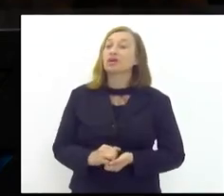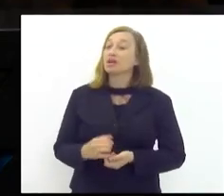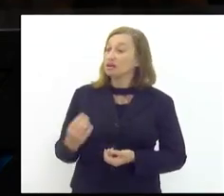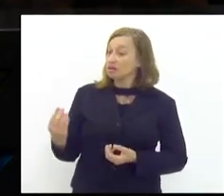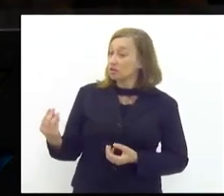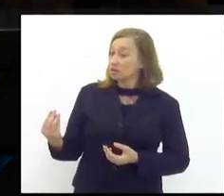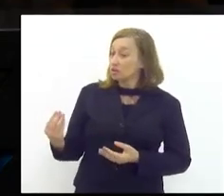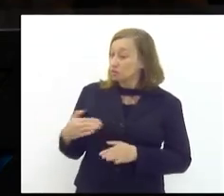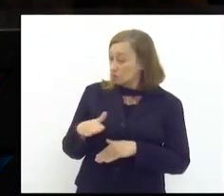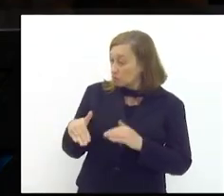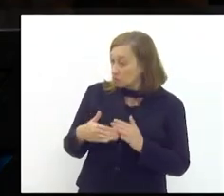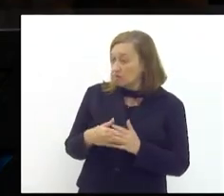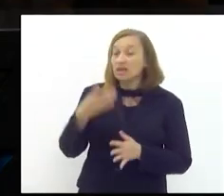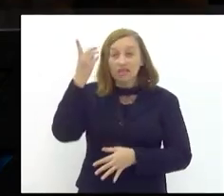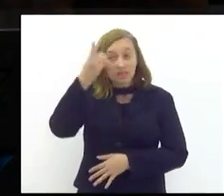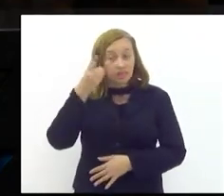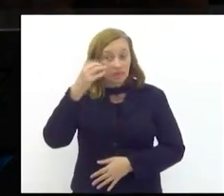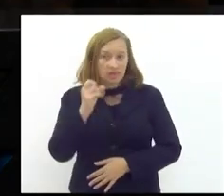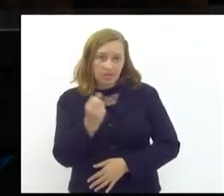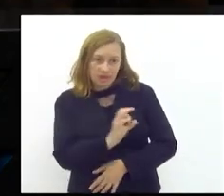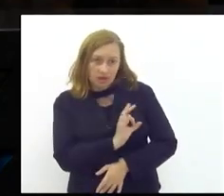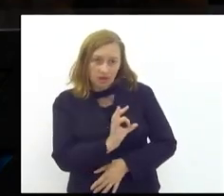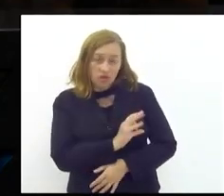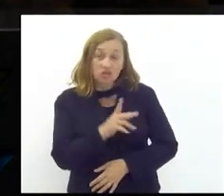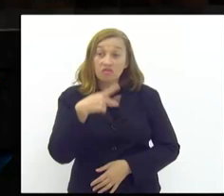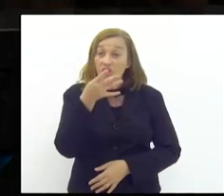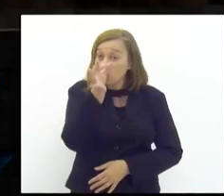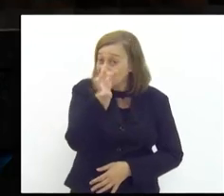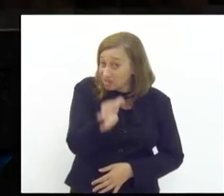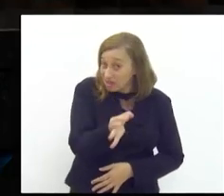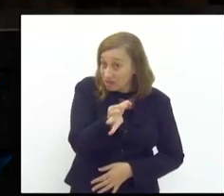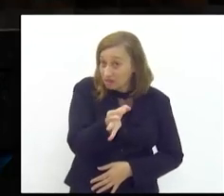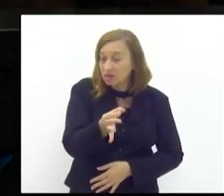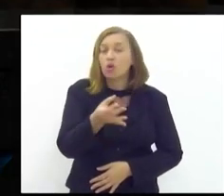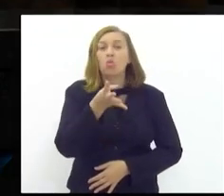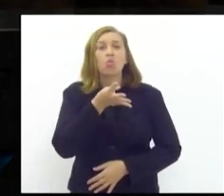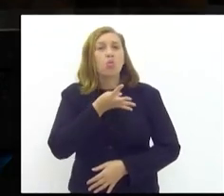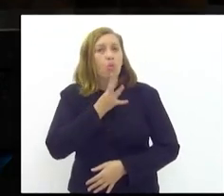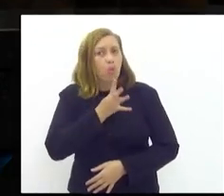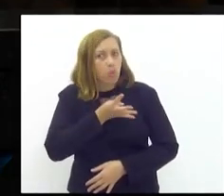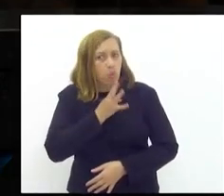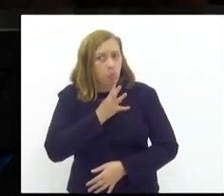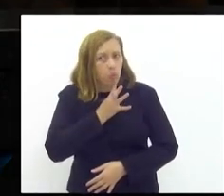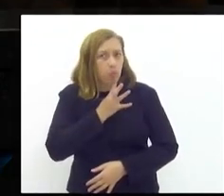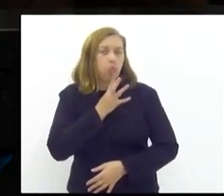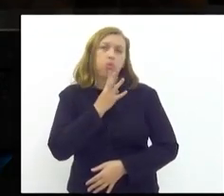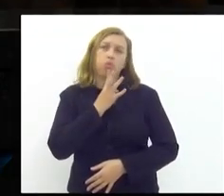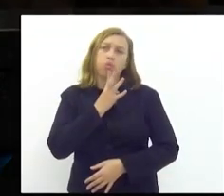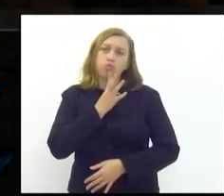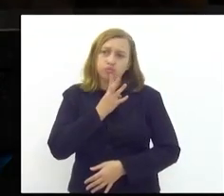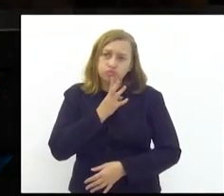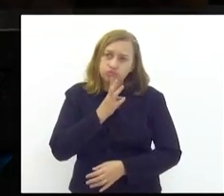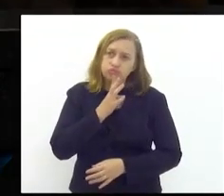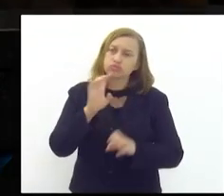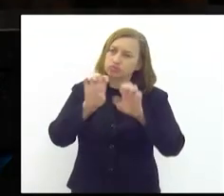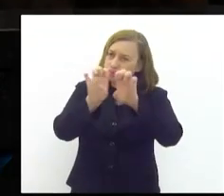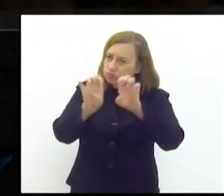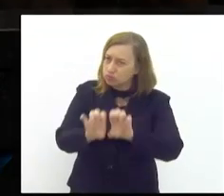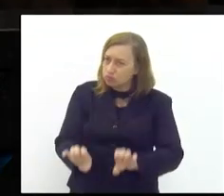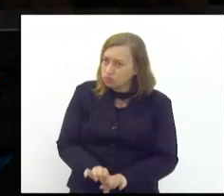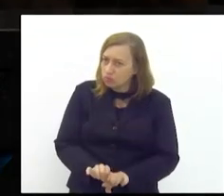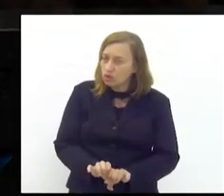acabou de sustentar corretamente conhecem a estrutura jurídica